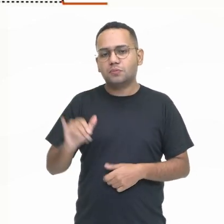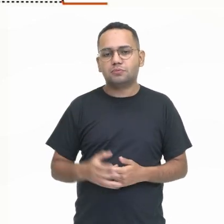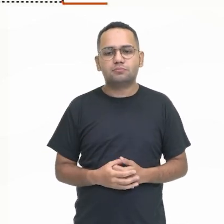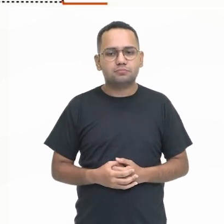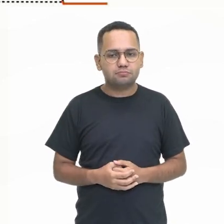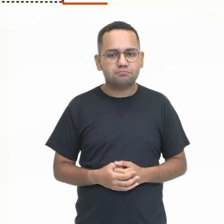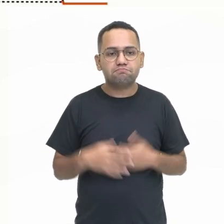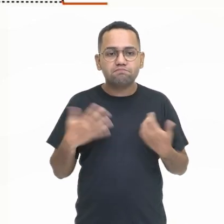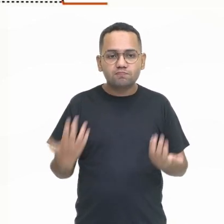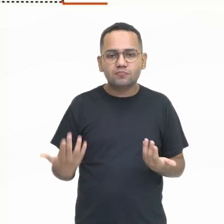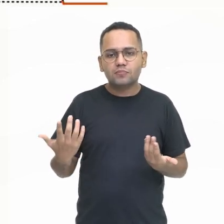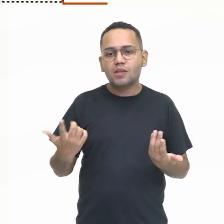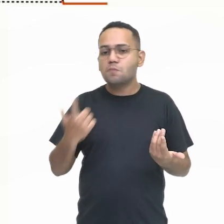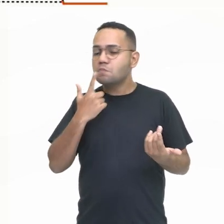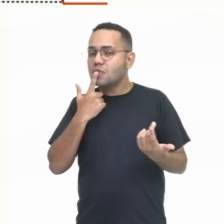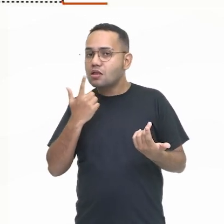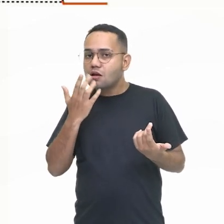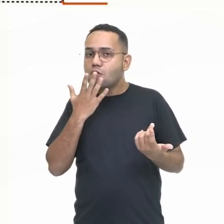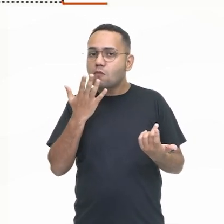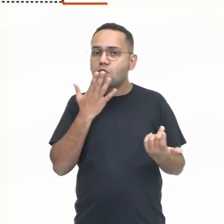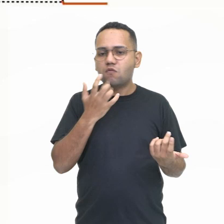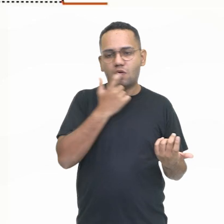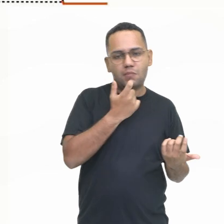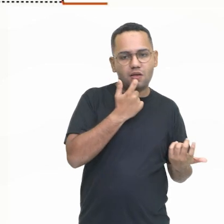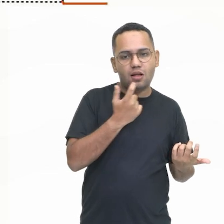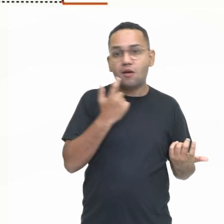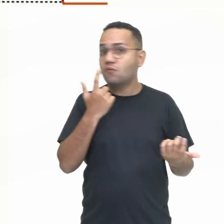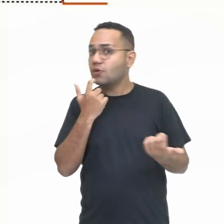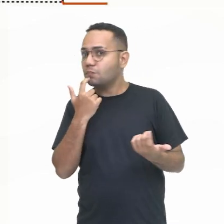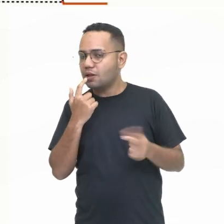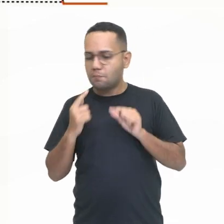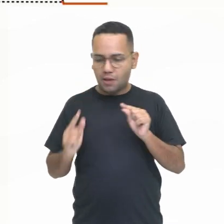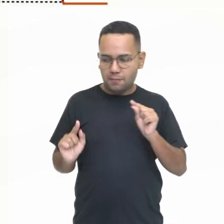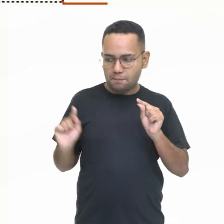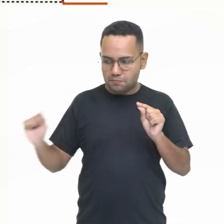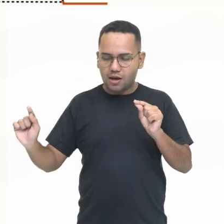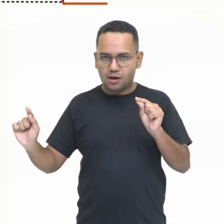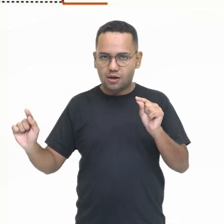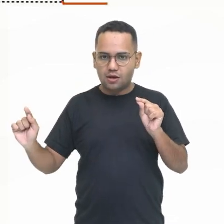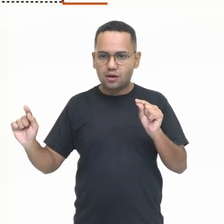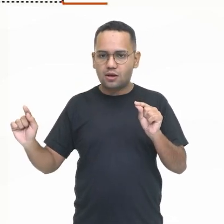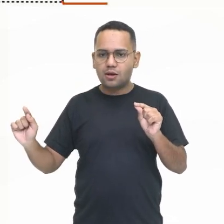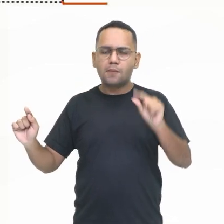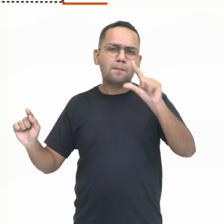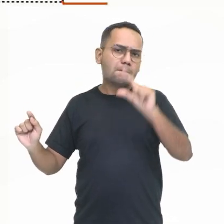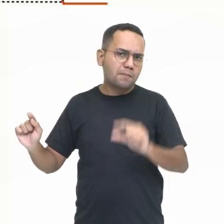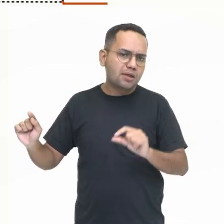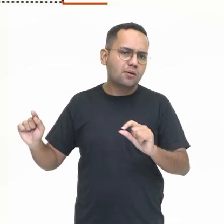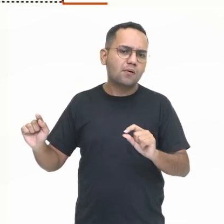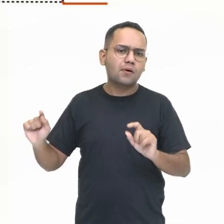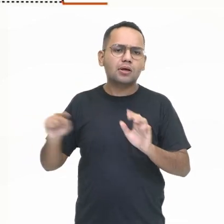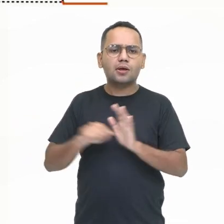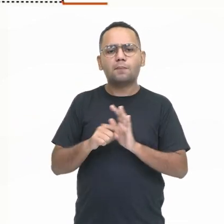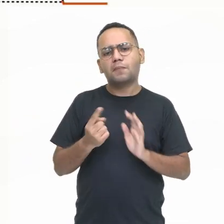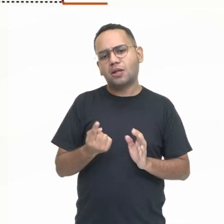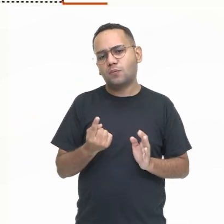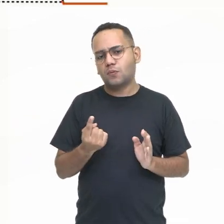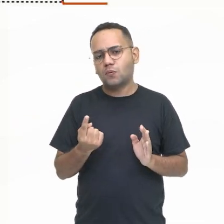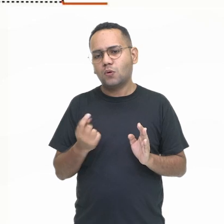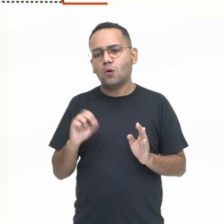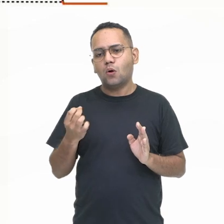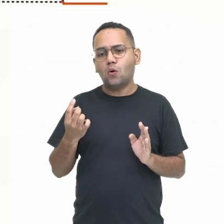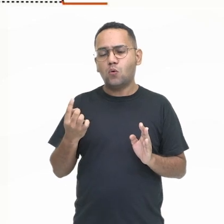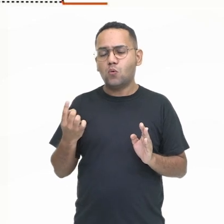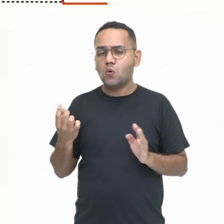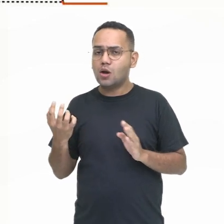professor sinalizou aqui, são todos os valores menores, né, do que menos 1 e todos os valores que são maiores do que 1